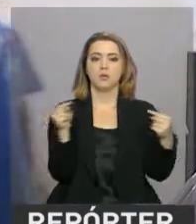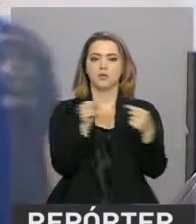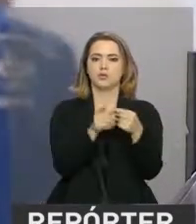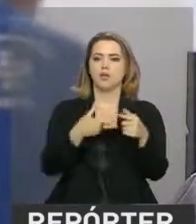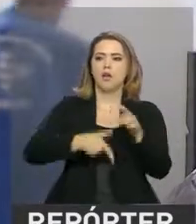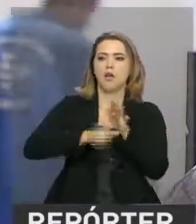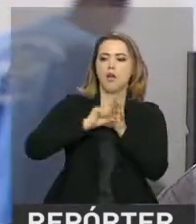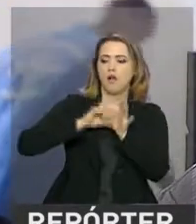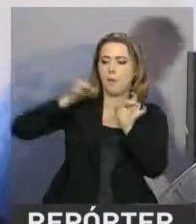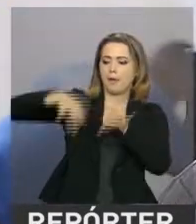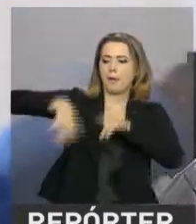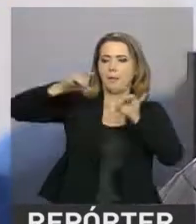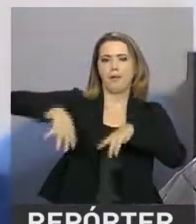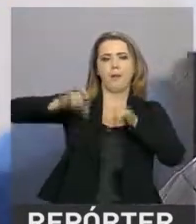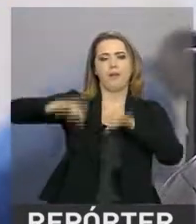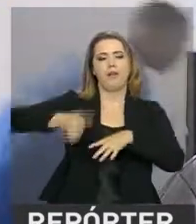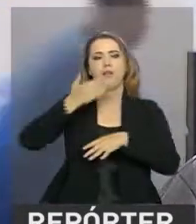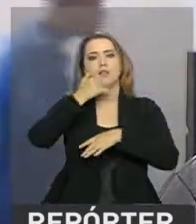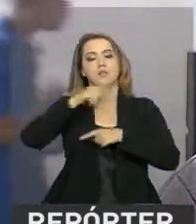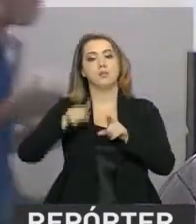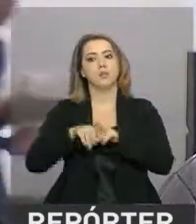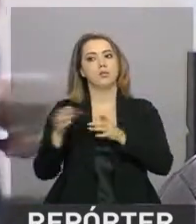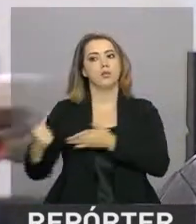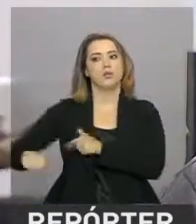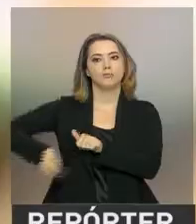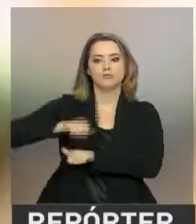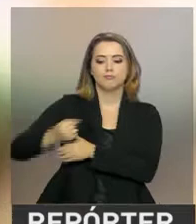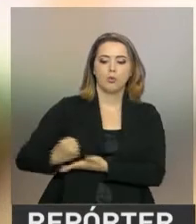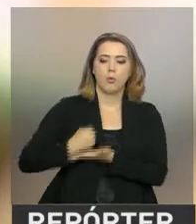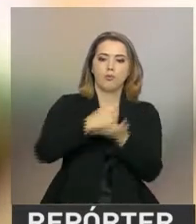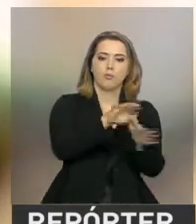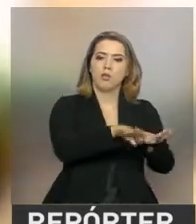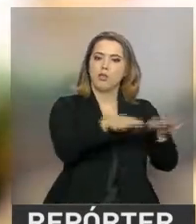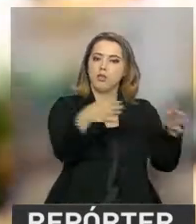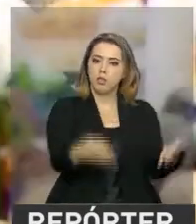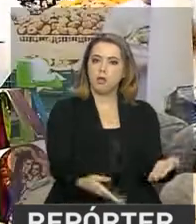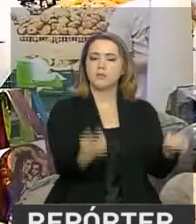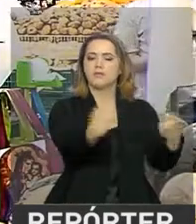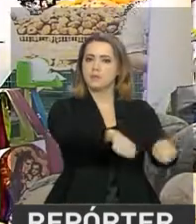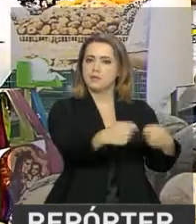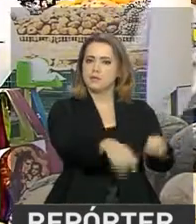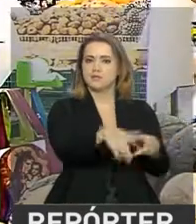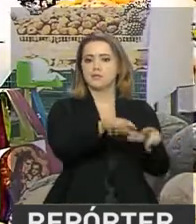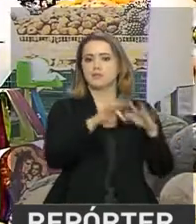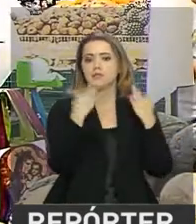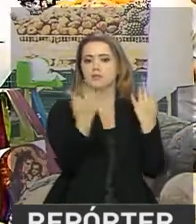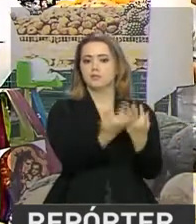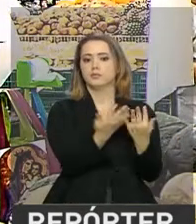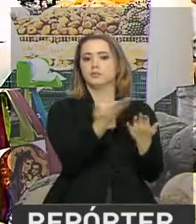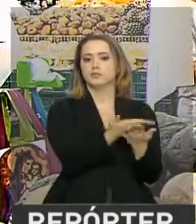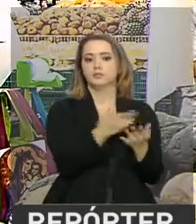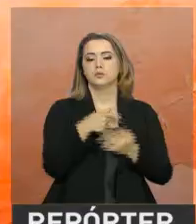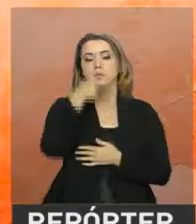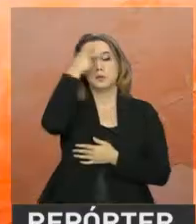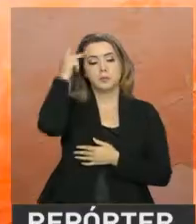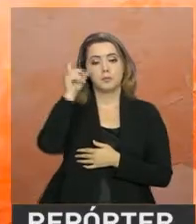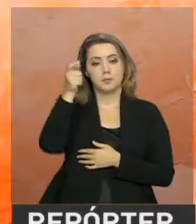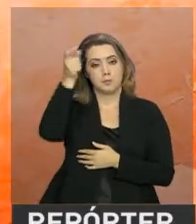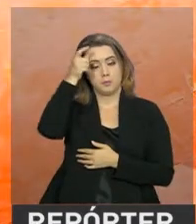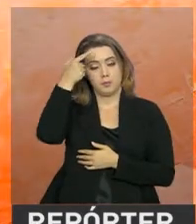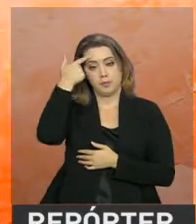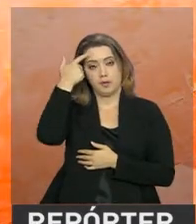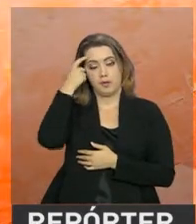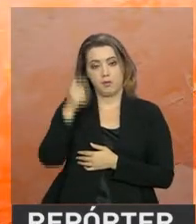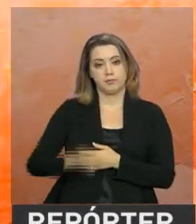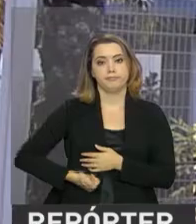e colocar eles na mesa de quem realmente precisa. Para ampliar a consciência dos consumidores de todo o país sobre o